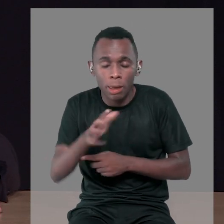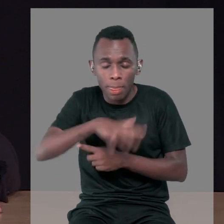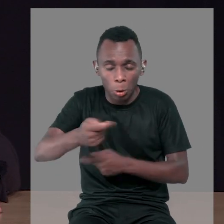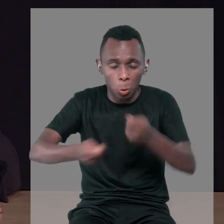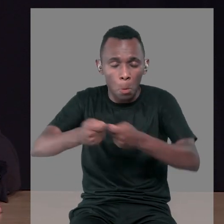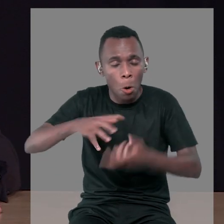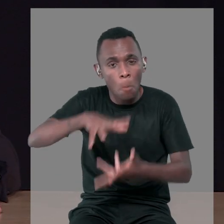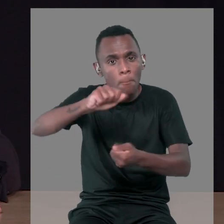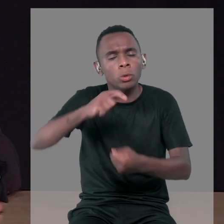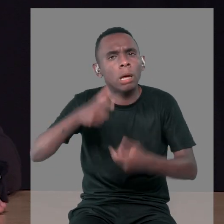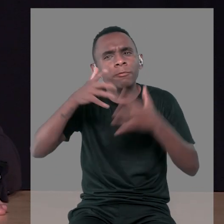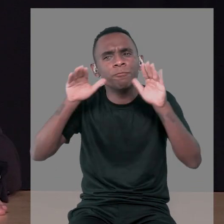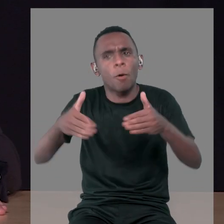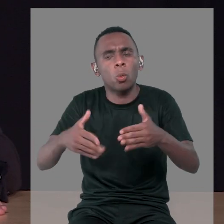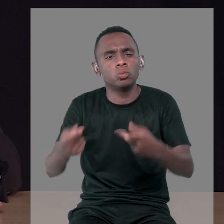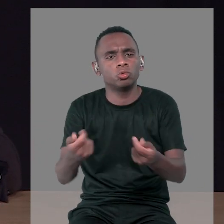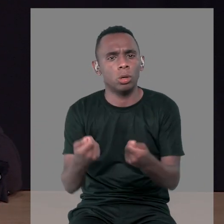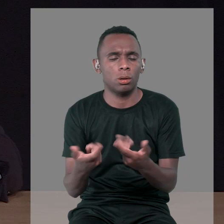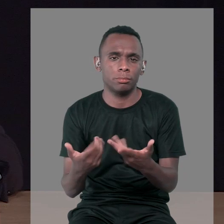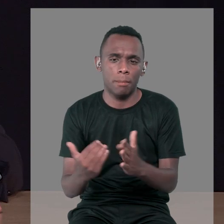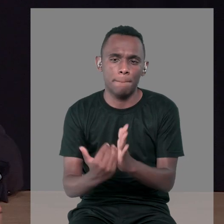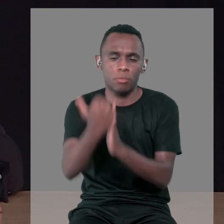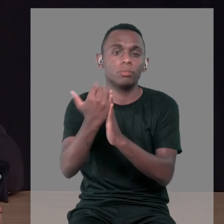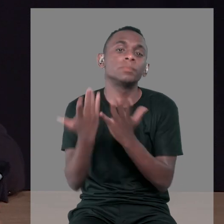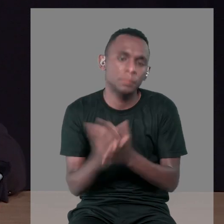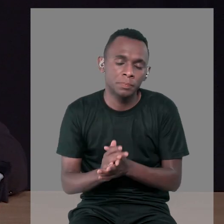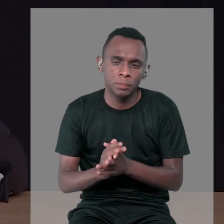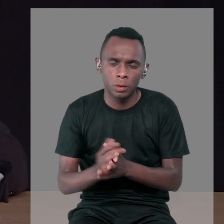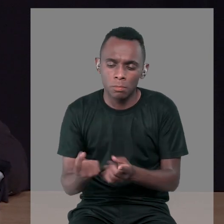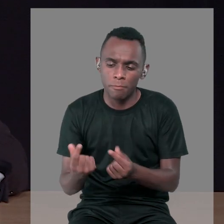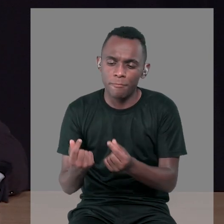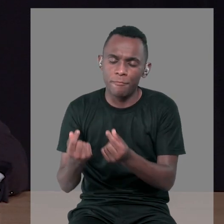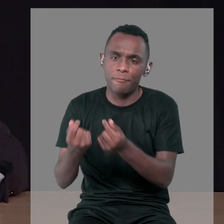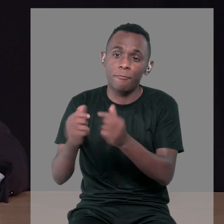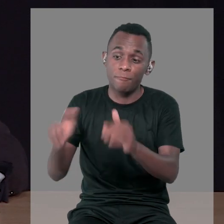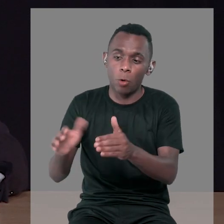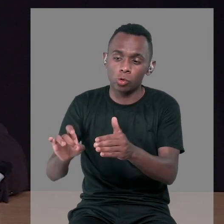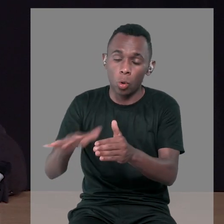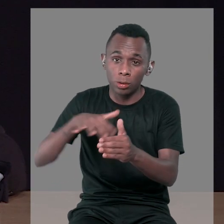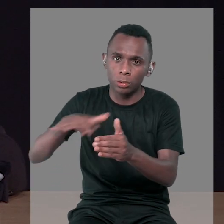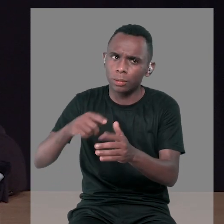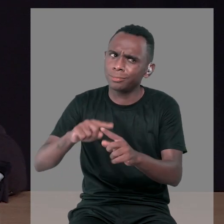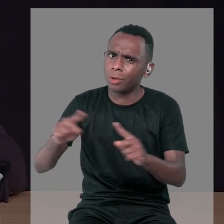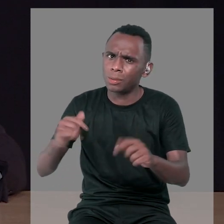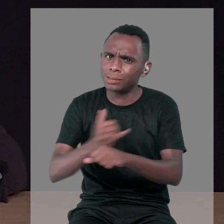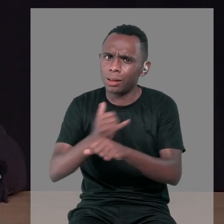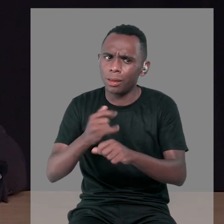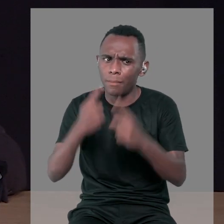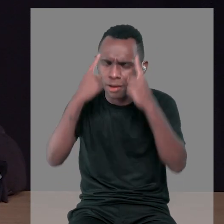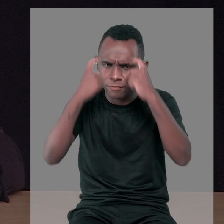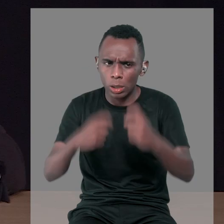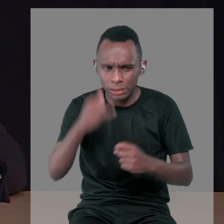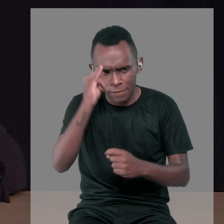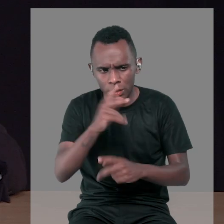renda. Ora, concentração de renda não me parece ser uma boa receita para conter violência social, de qualquer